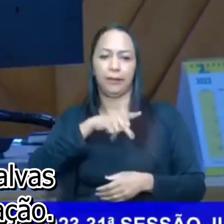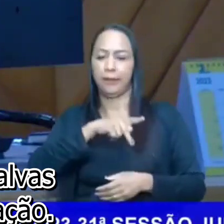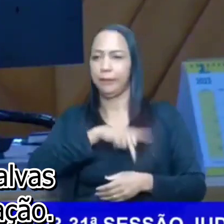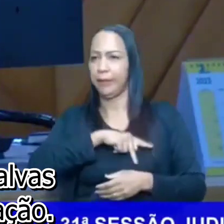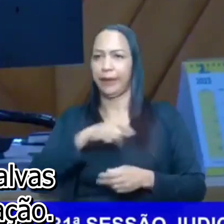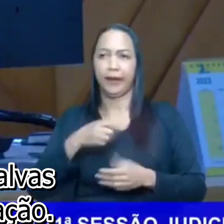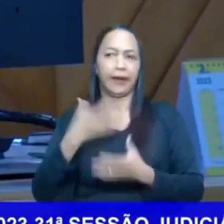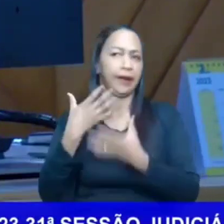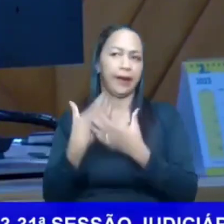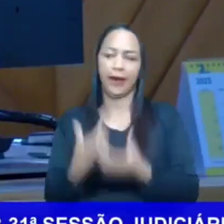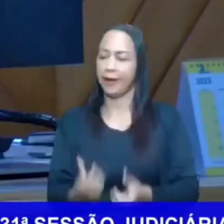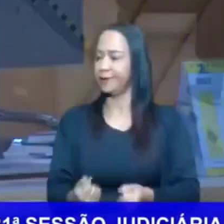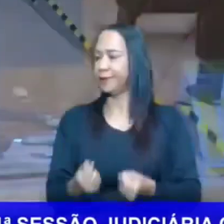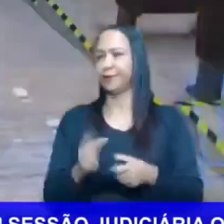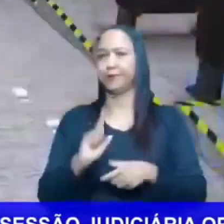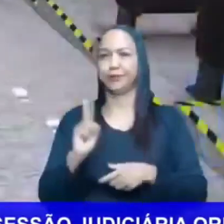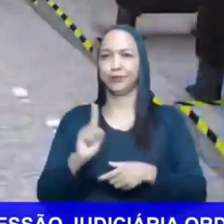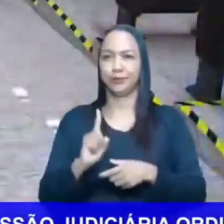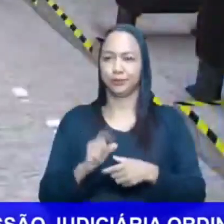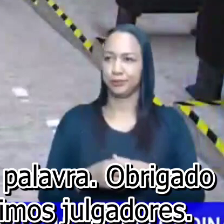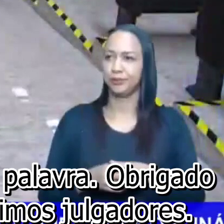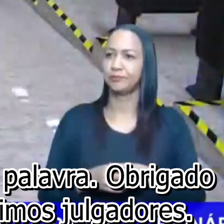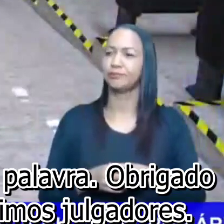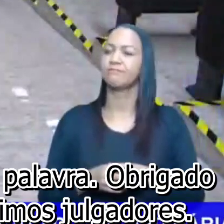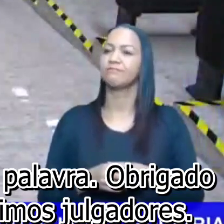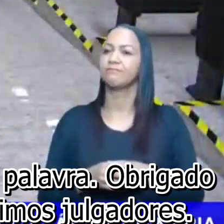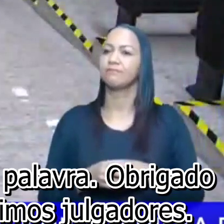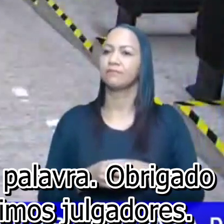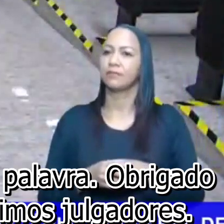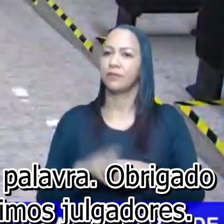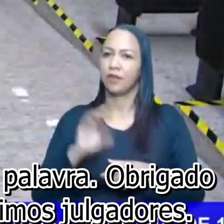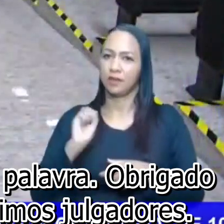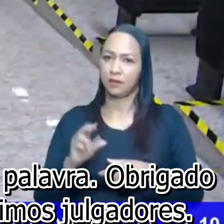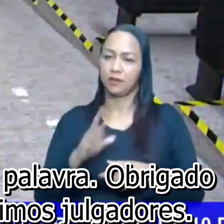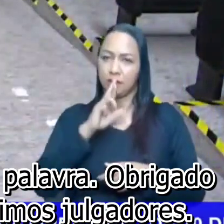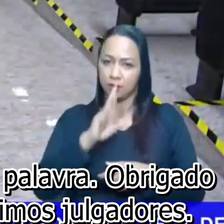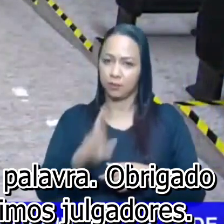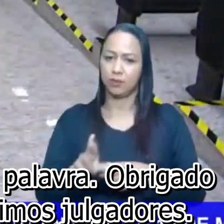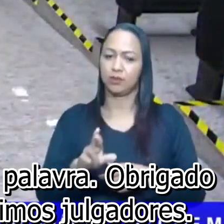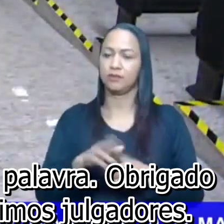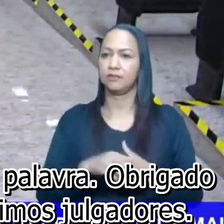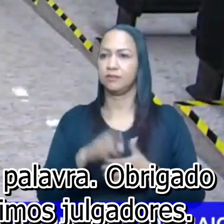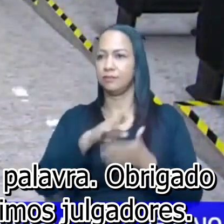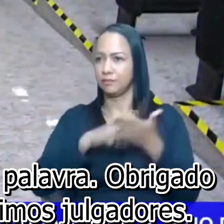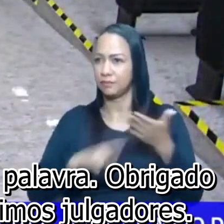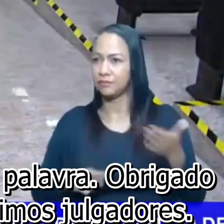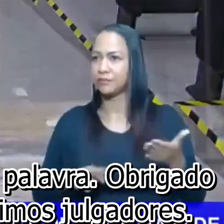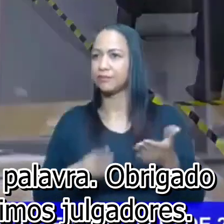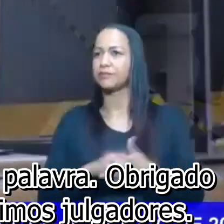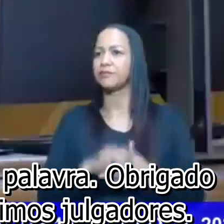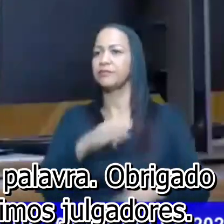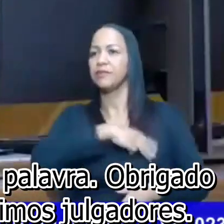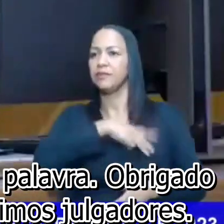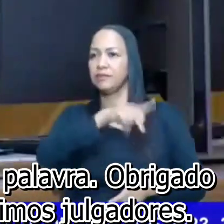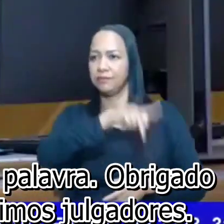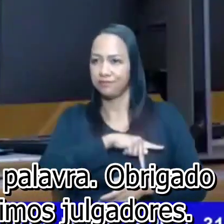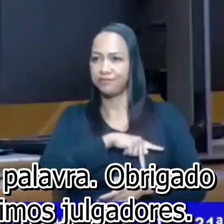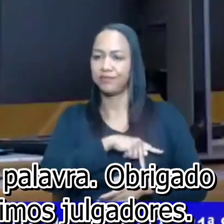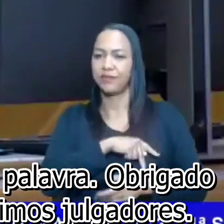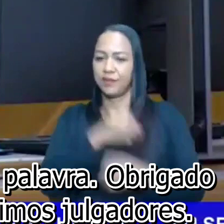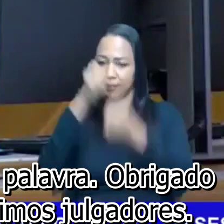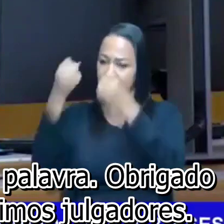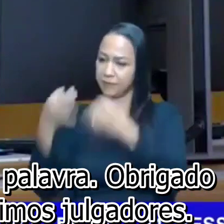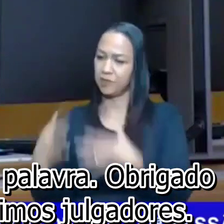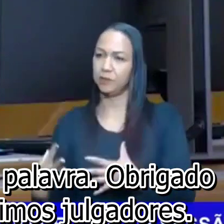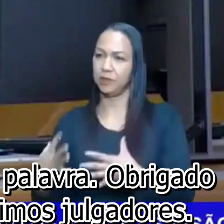desaprovação. Ok. Esse é o relatório. Perdão, Ministério Público com a palavra. Obrigado, senhor presidente,